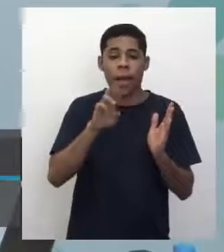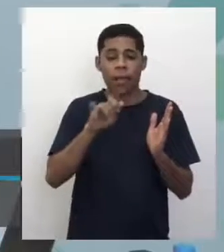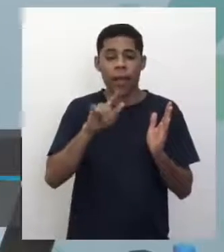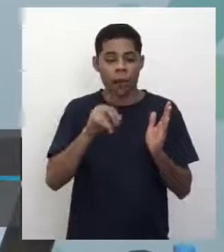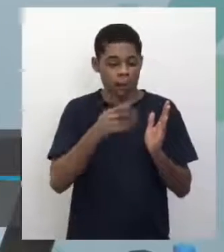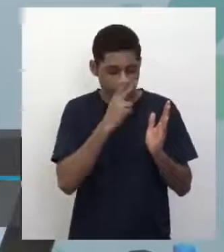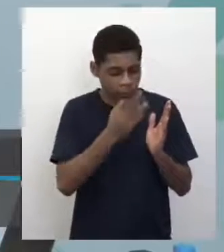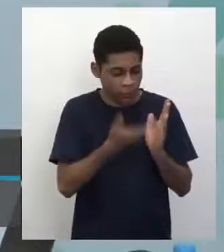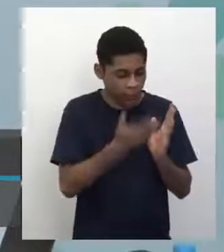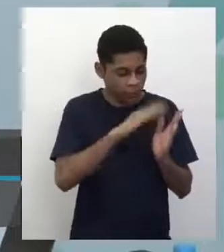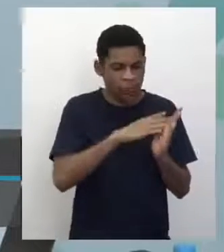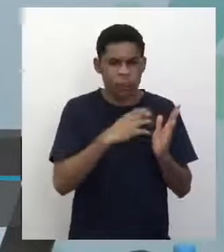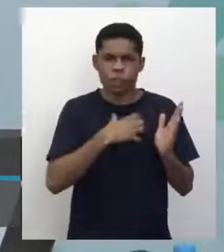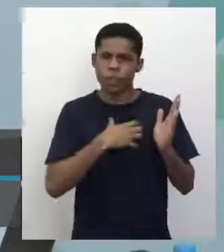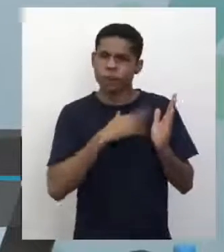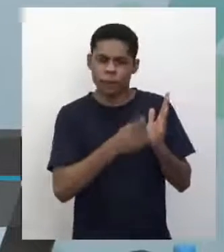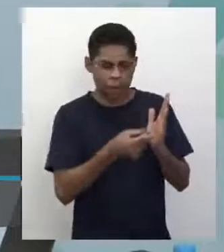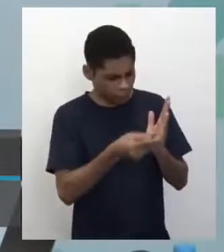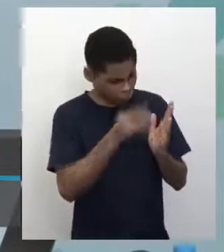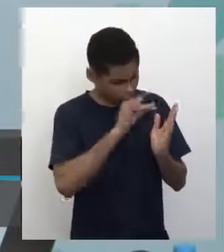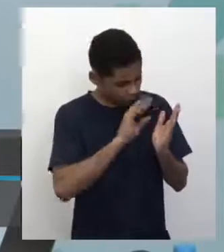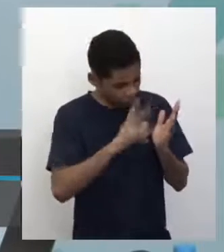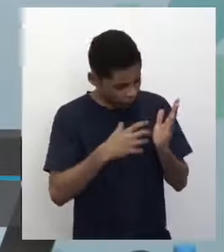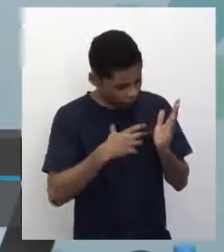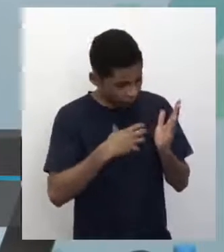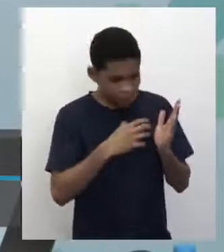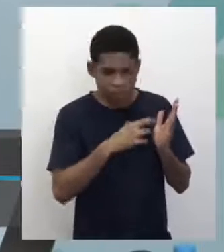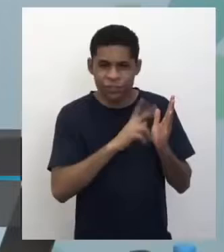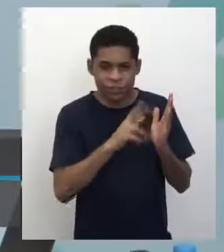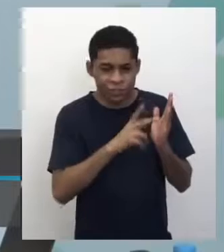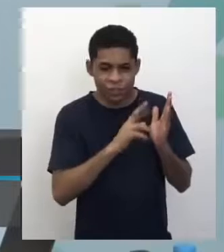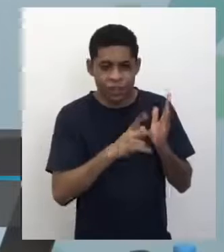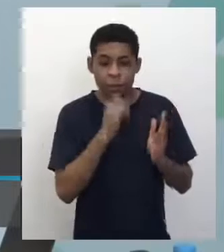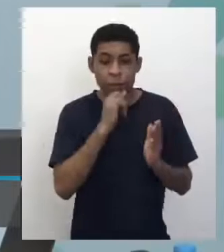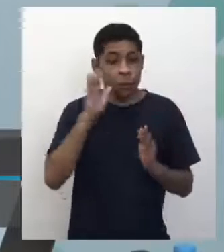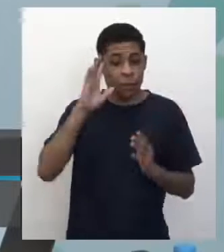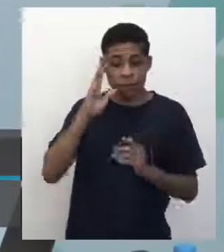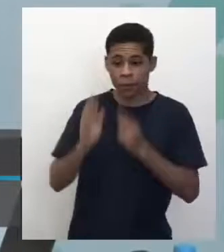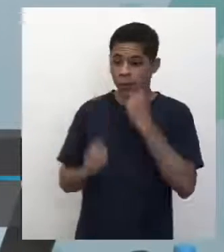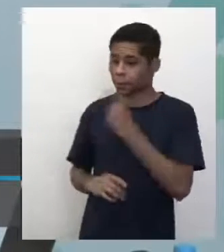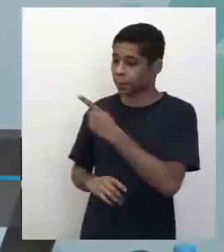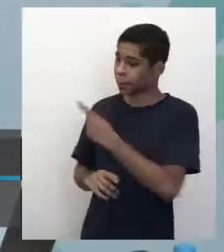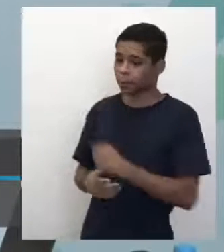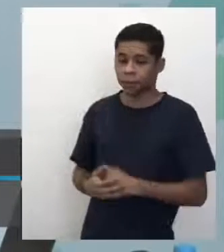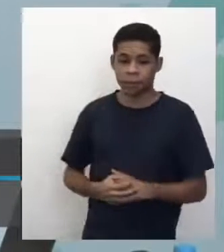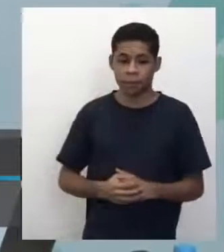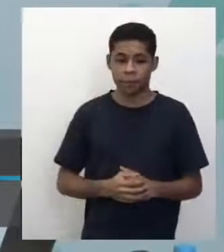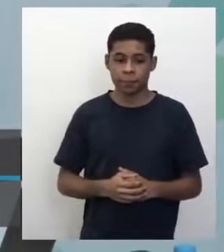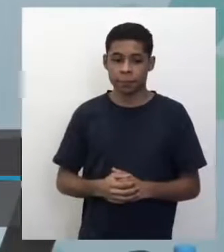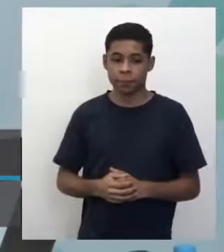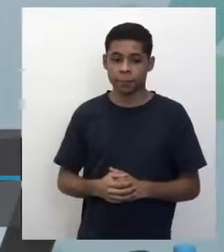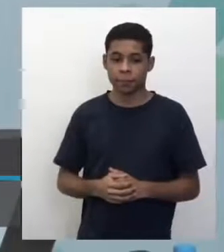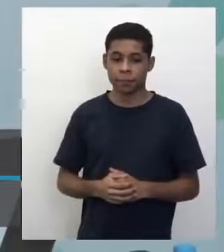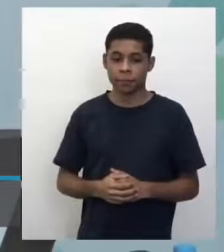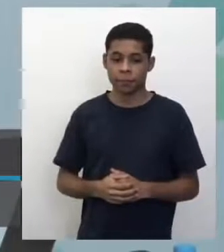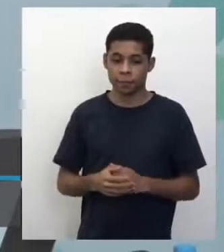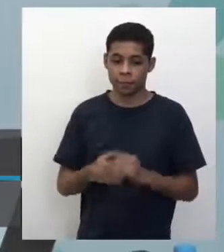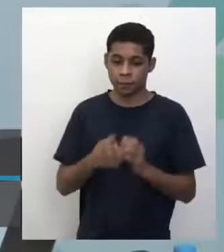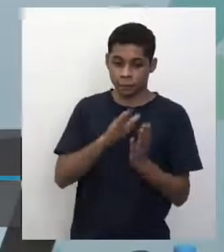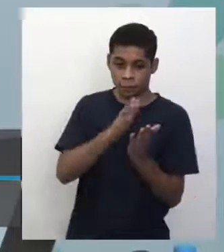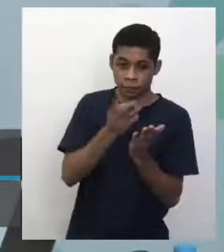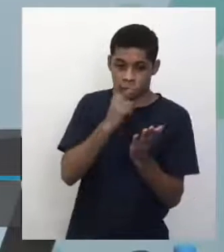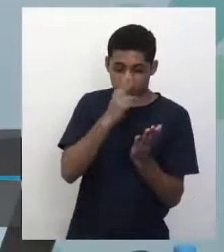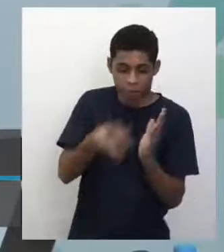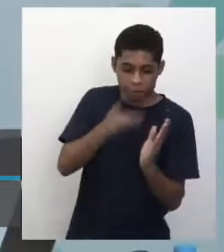diversas histórias diferentes. Então se você pega ele aqui, ó, imagina que isso aqui é um livro. Então você abre ele. Então, ao invés de você virar uma página